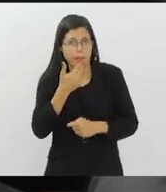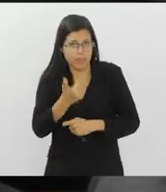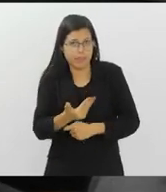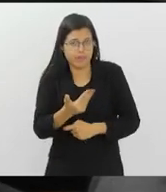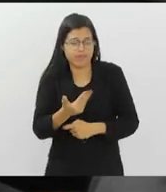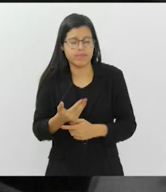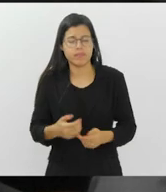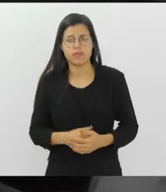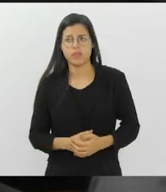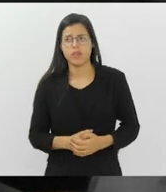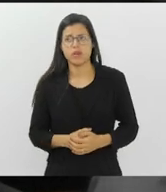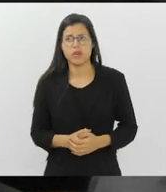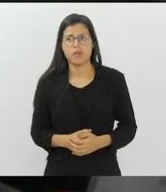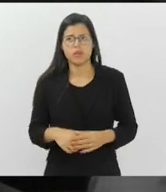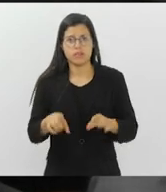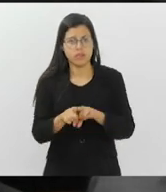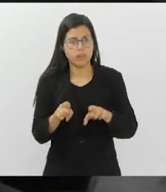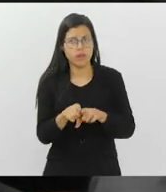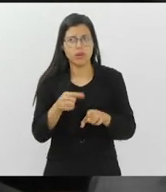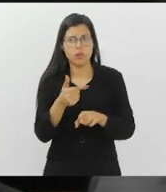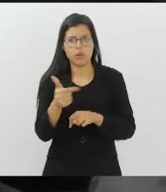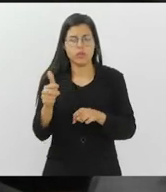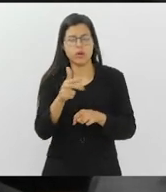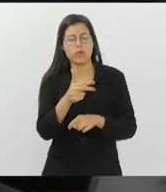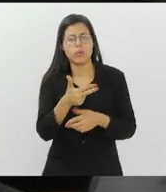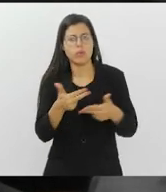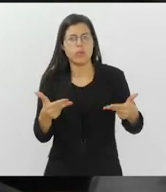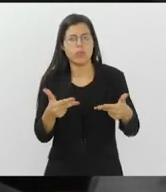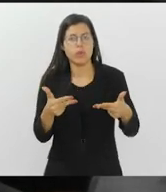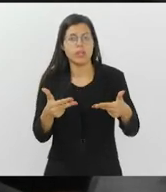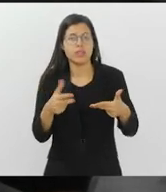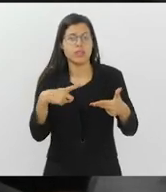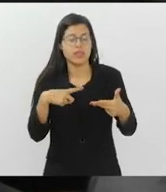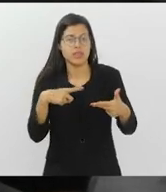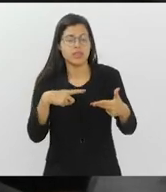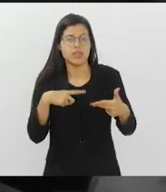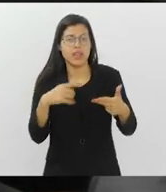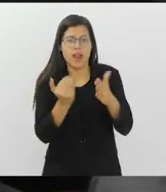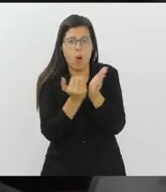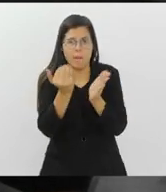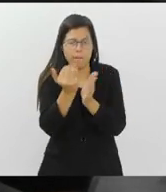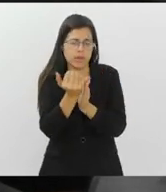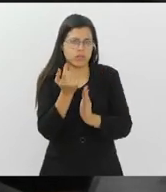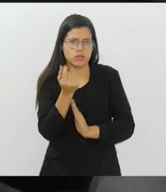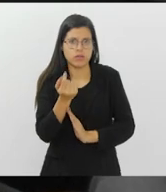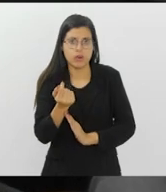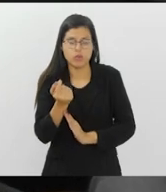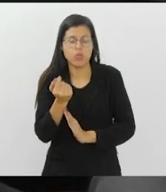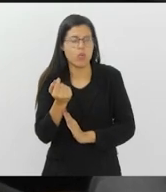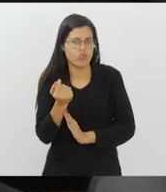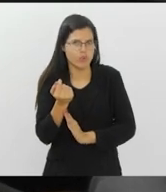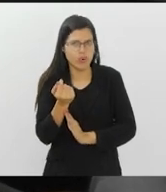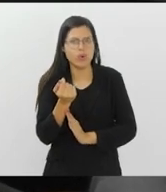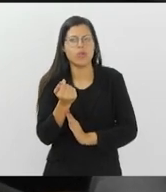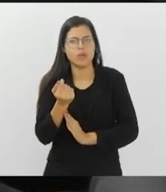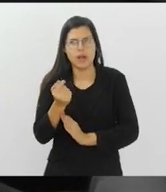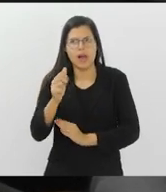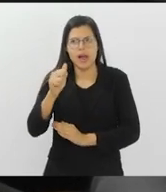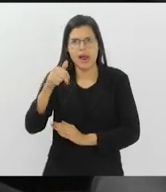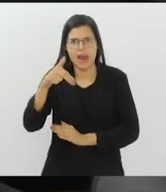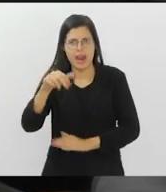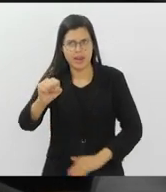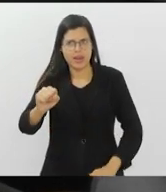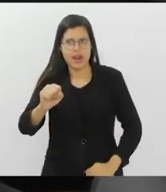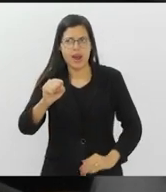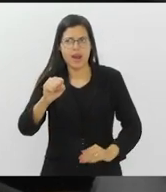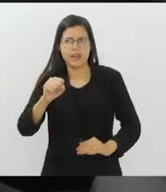Outra questão, reajustes extremamente altos. A ANS recentemente publicou os gráficos